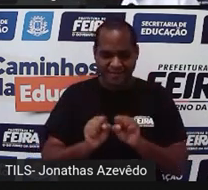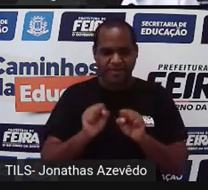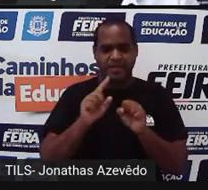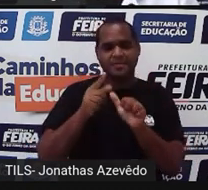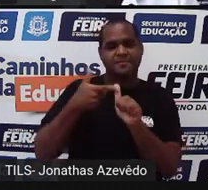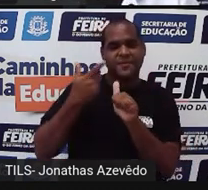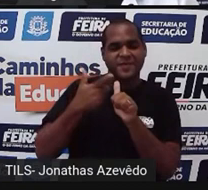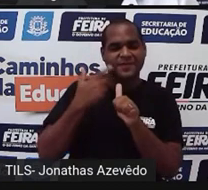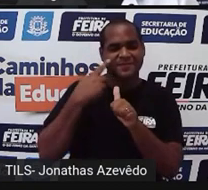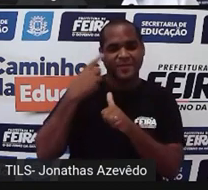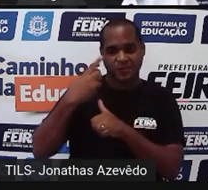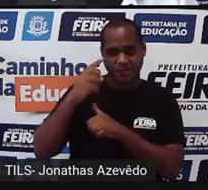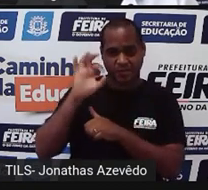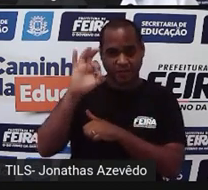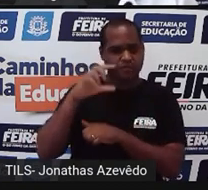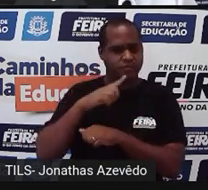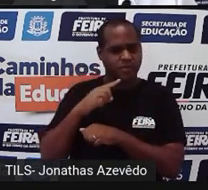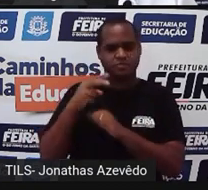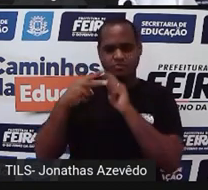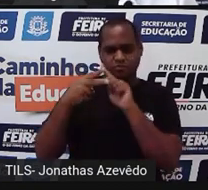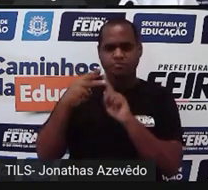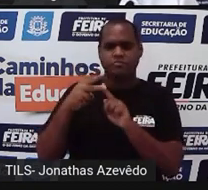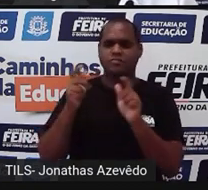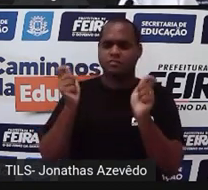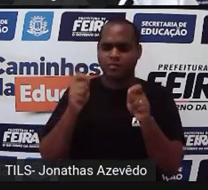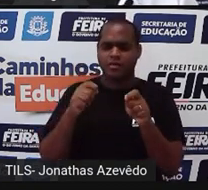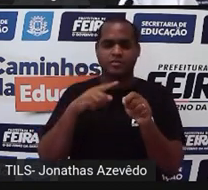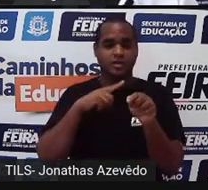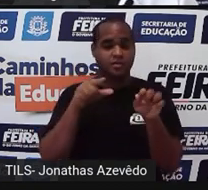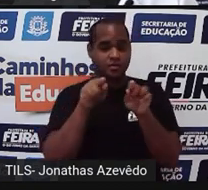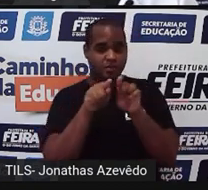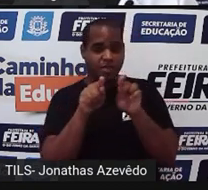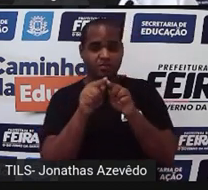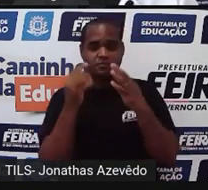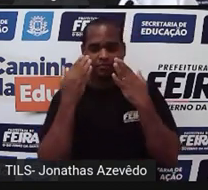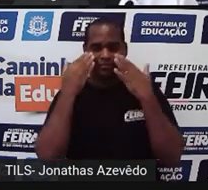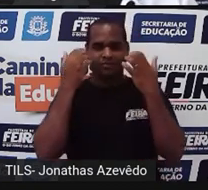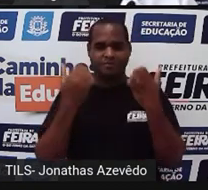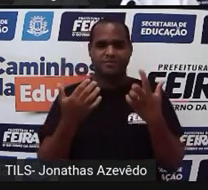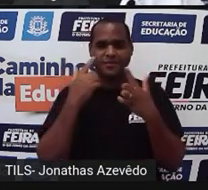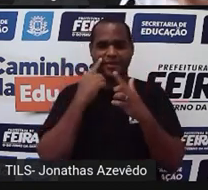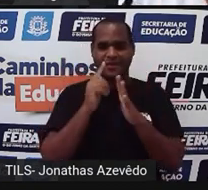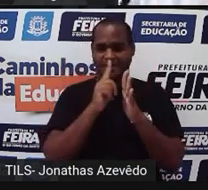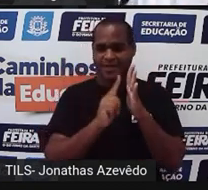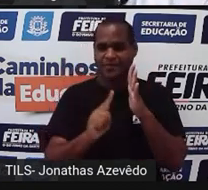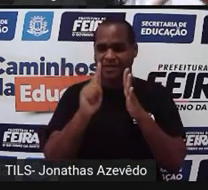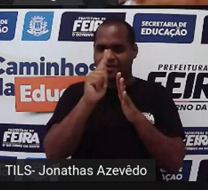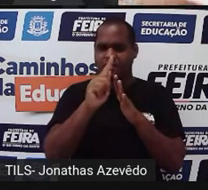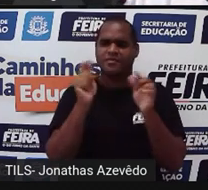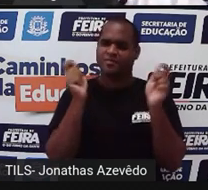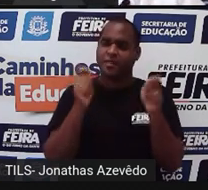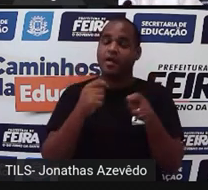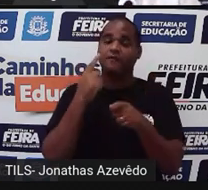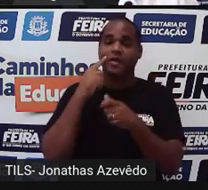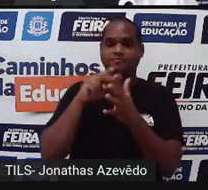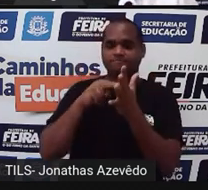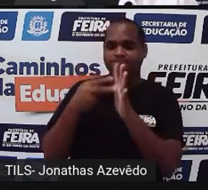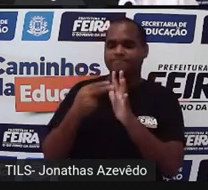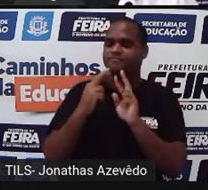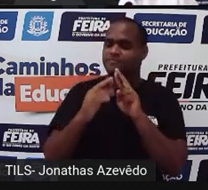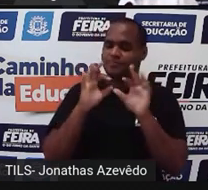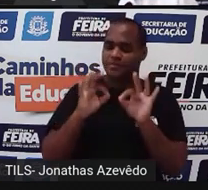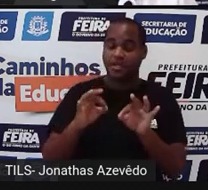primeiro grau com duas incógnitas tem também a sua representação gráfica. Tem como a gente olhar essa solução dentro de